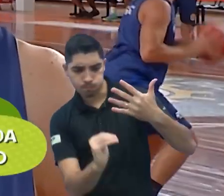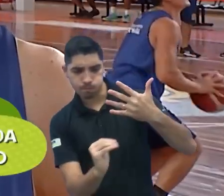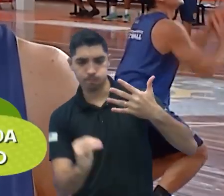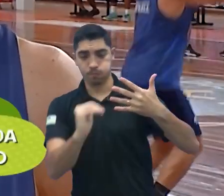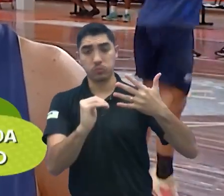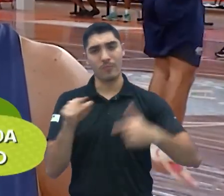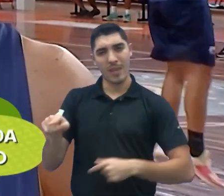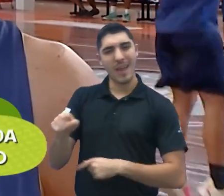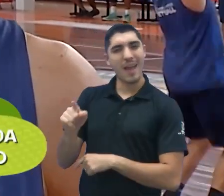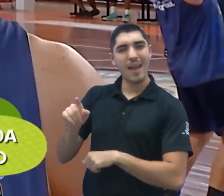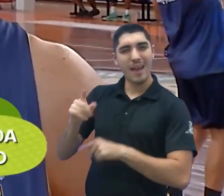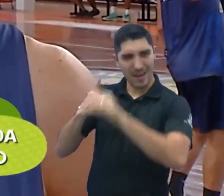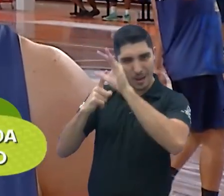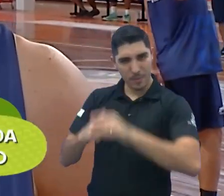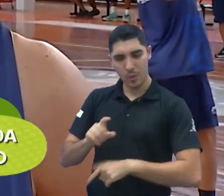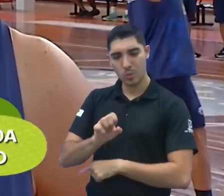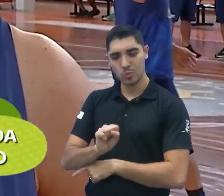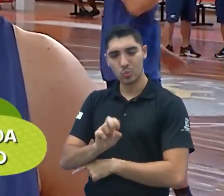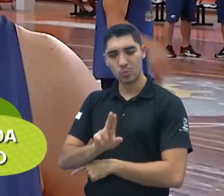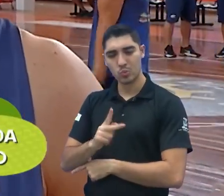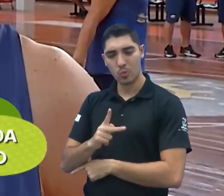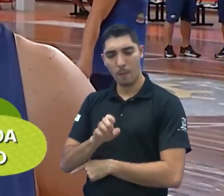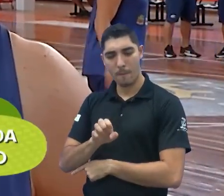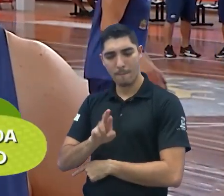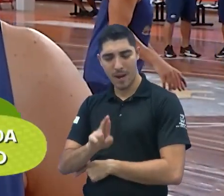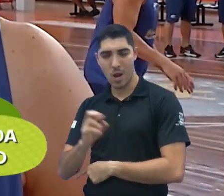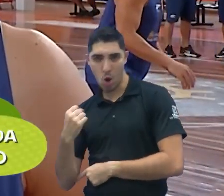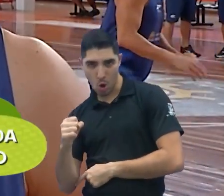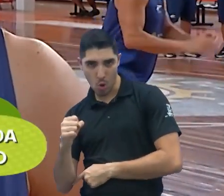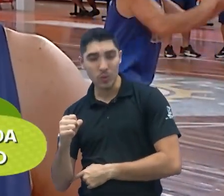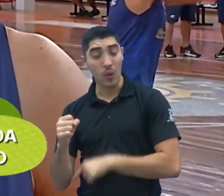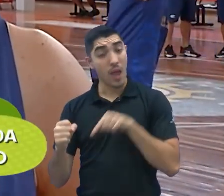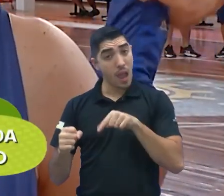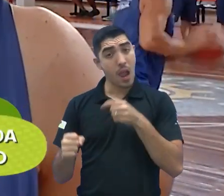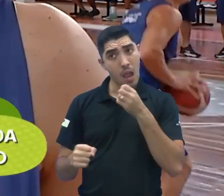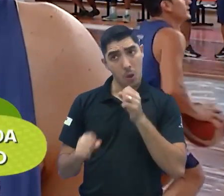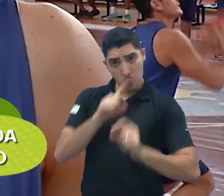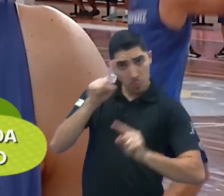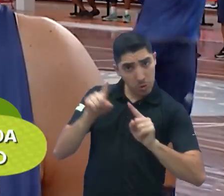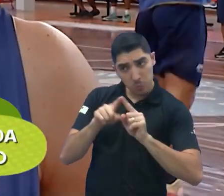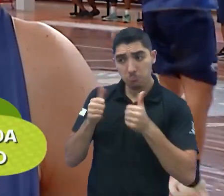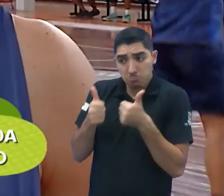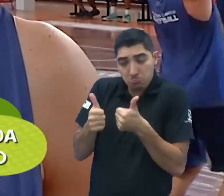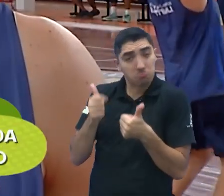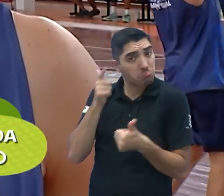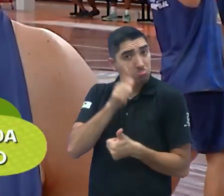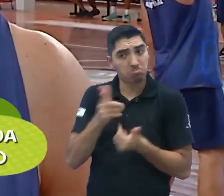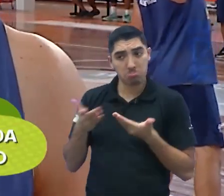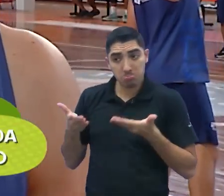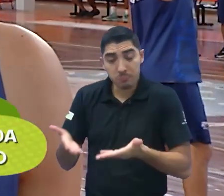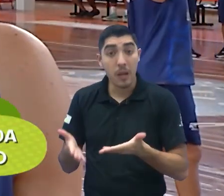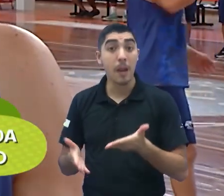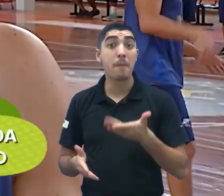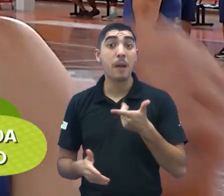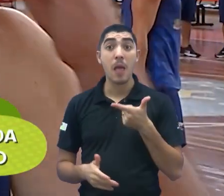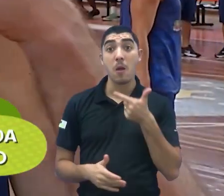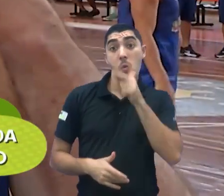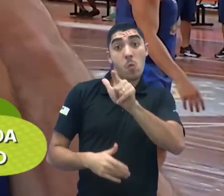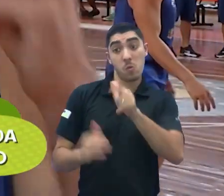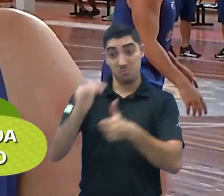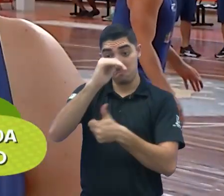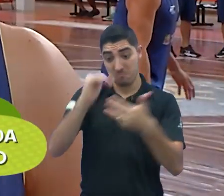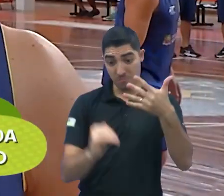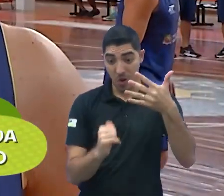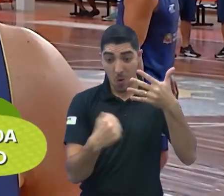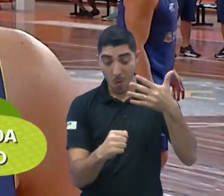sem dúvida é um objetivo, não só o Super 8 especificamente, mas tu sabe que se tu tá entre os 8 primeiro, automaticamente tu tá